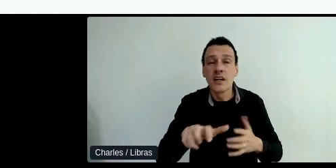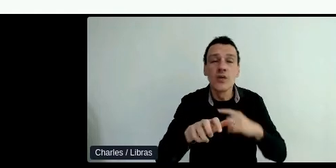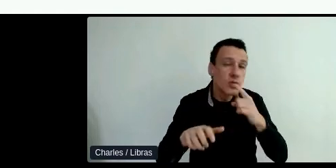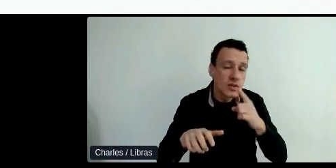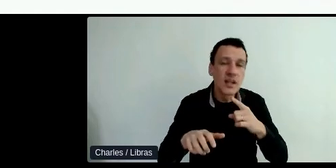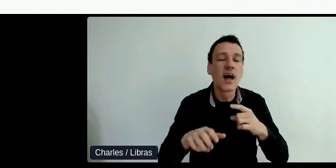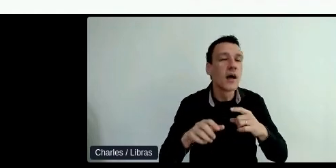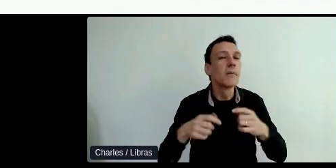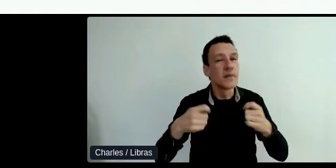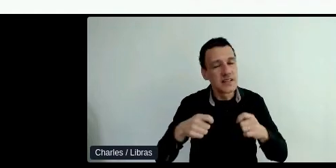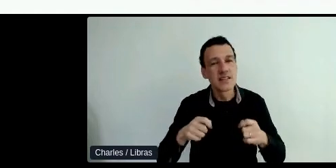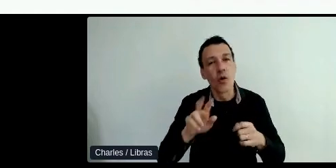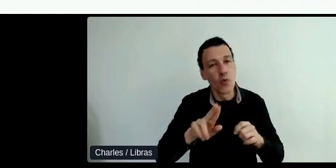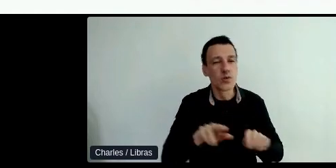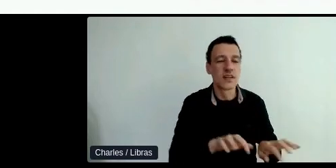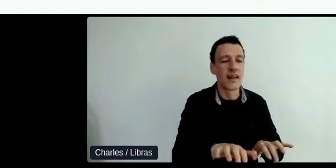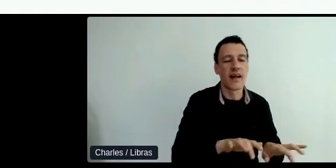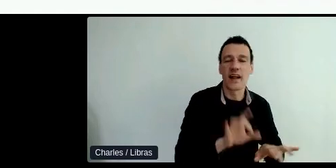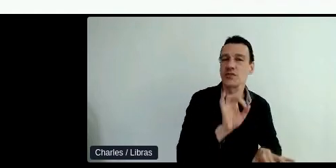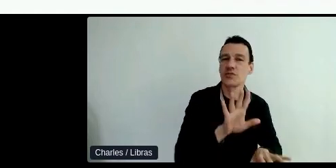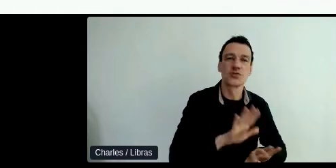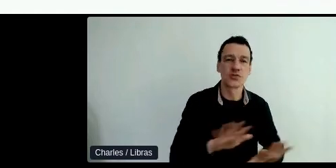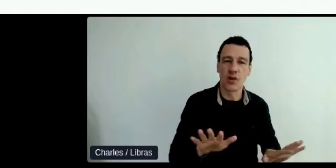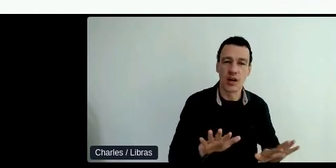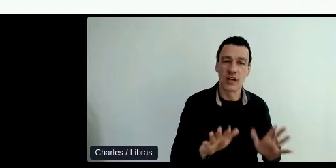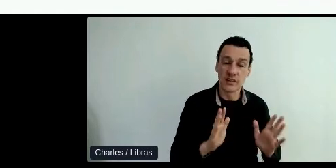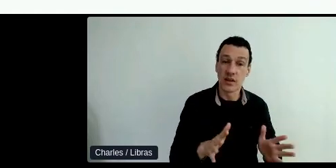começam a aumentar, né? Então, a gente chega